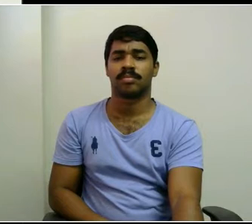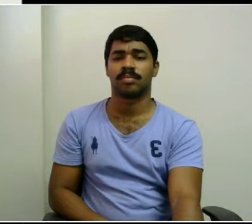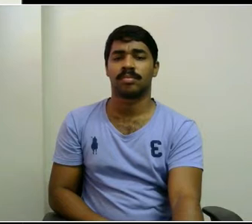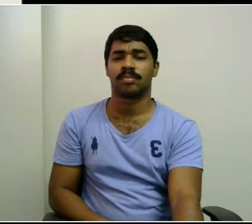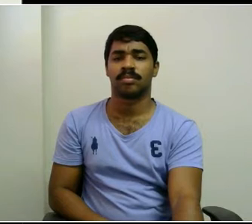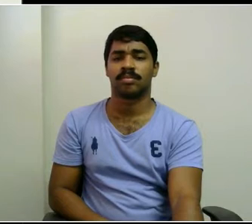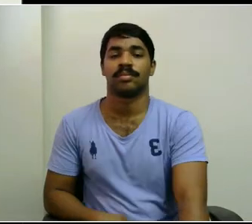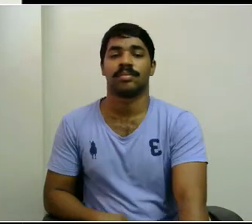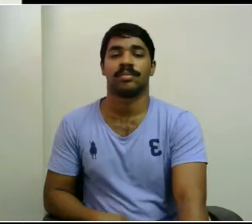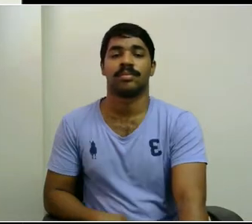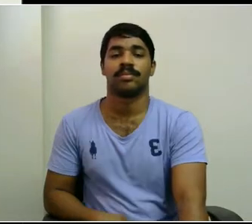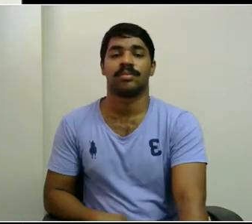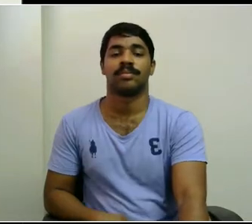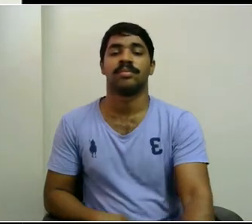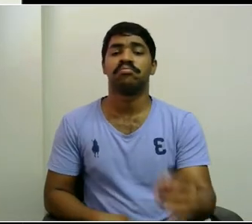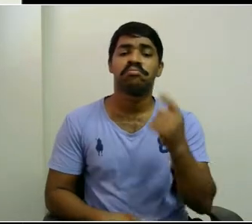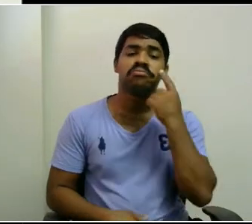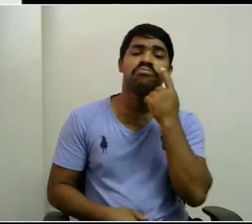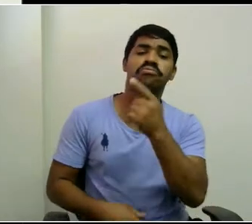número 47.